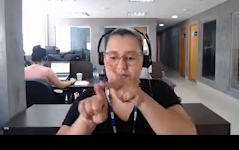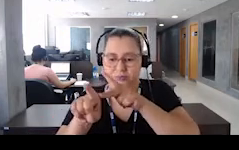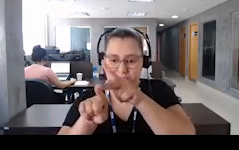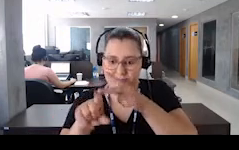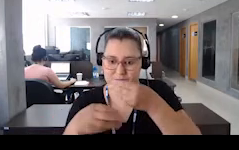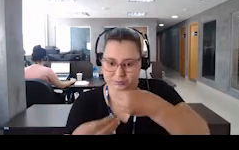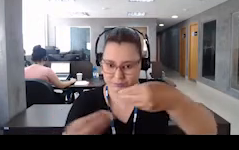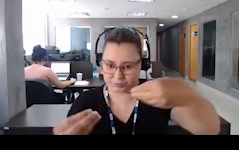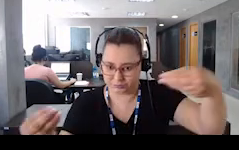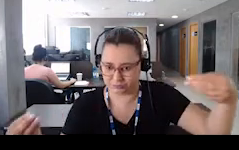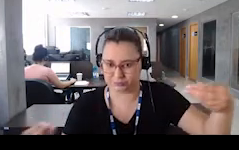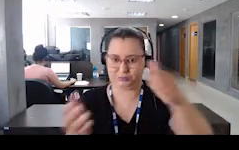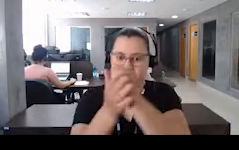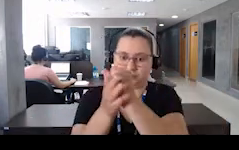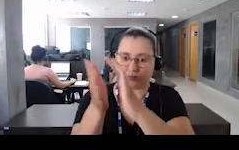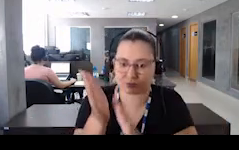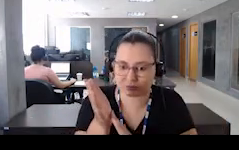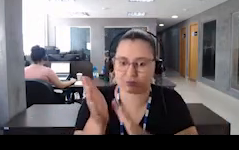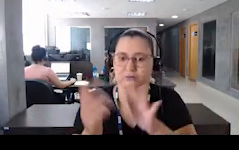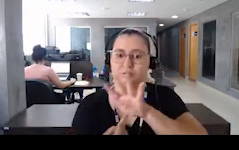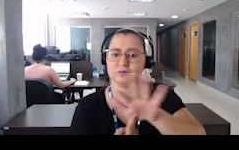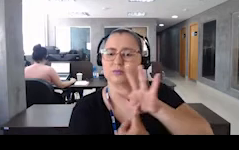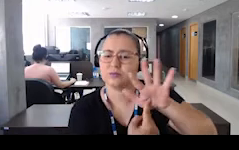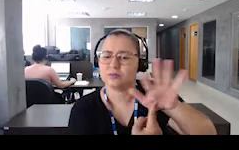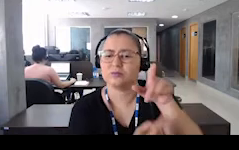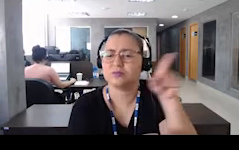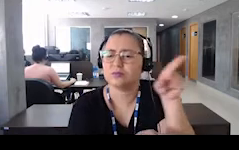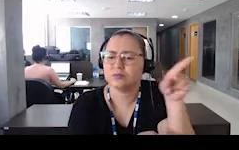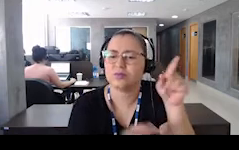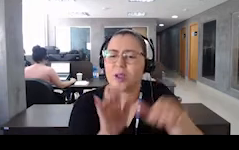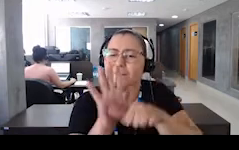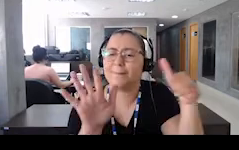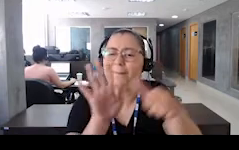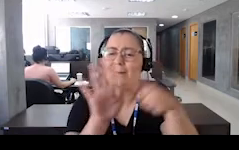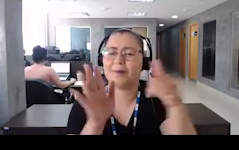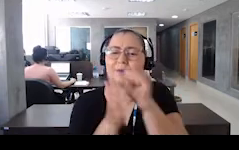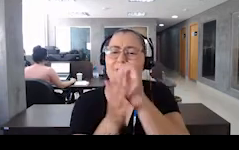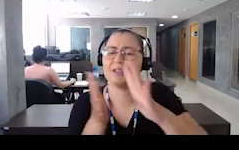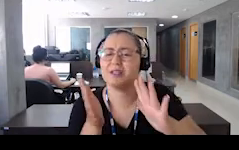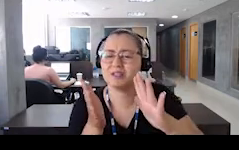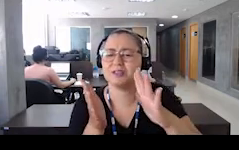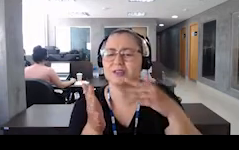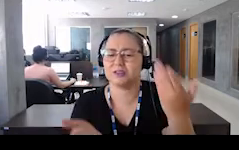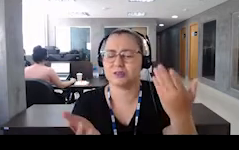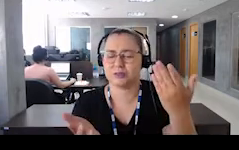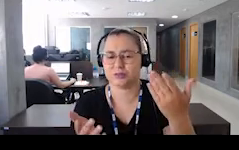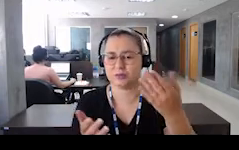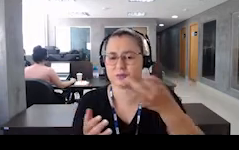entregarem aqui as atividades, né? Então, aqui, por exemplo, ó, o envio da primeira atividade, deixa eu só aumentar aqui o